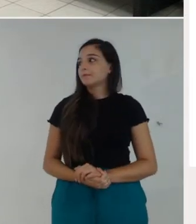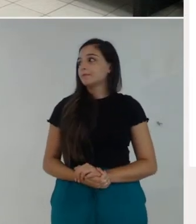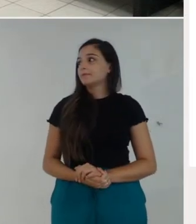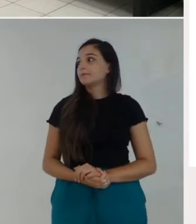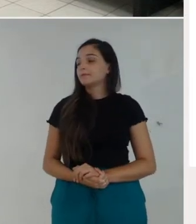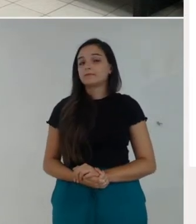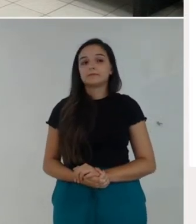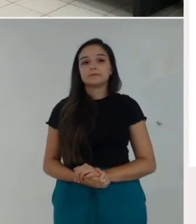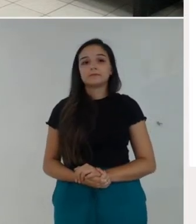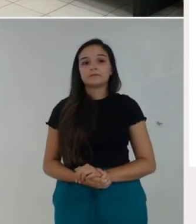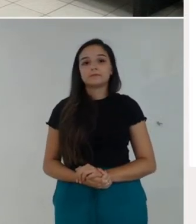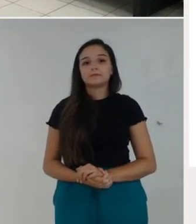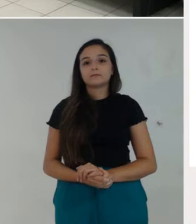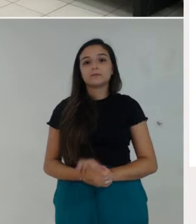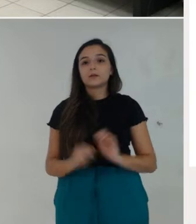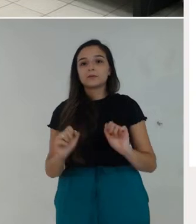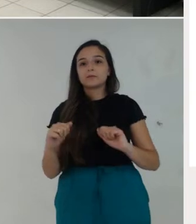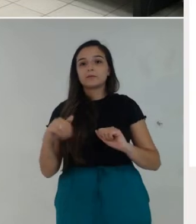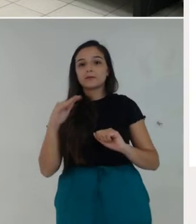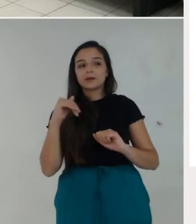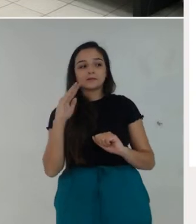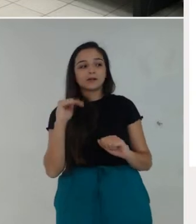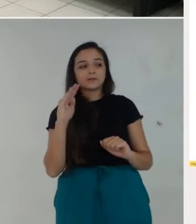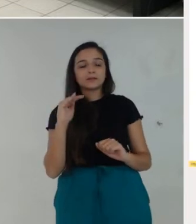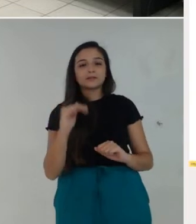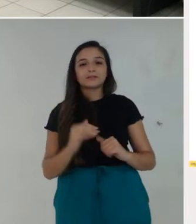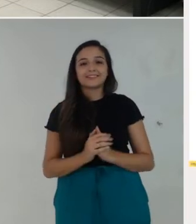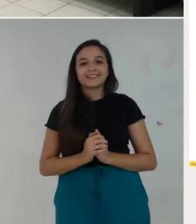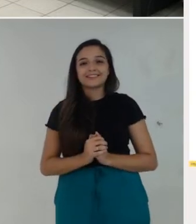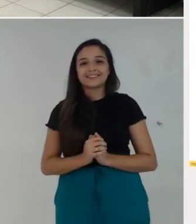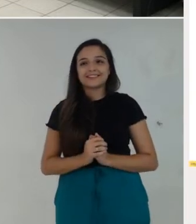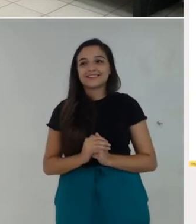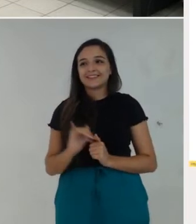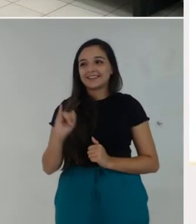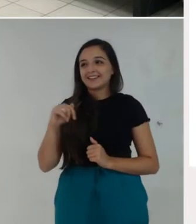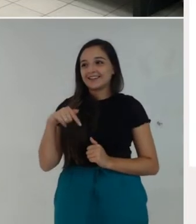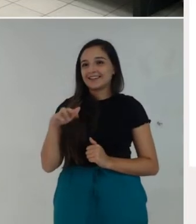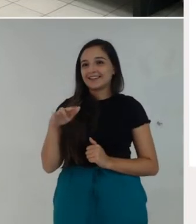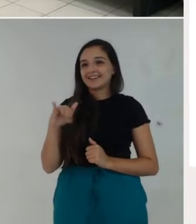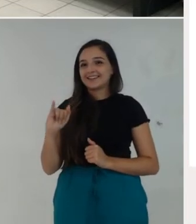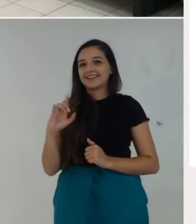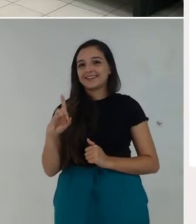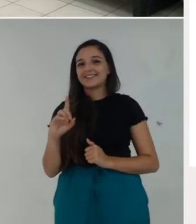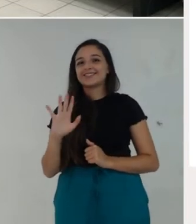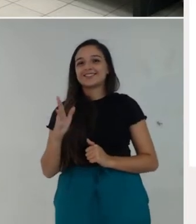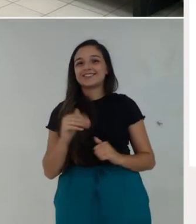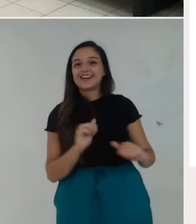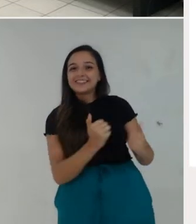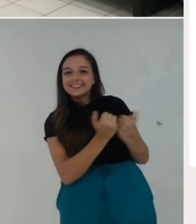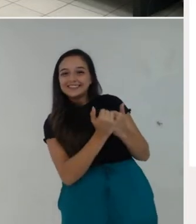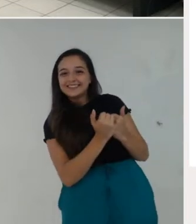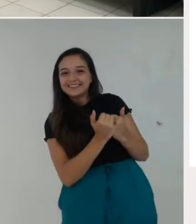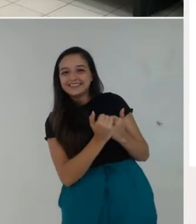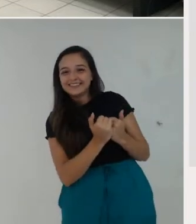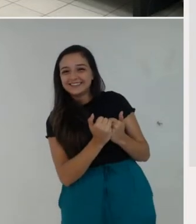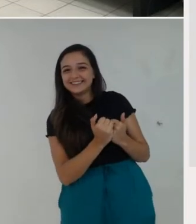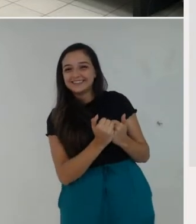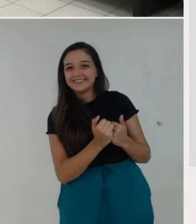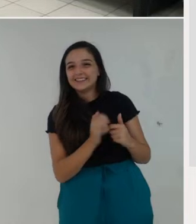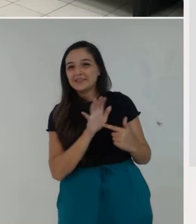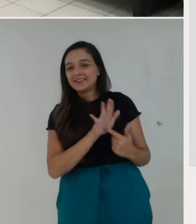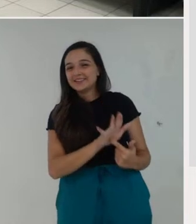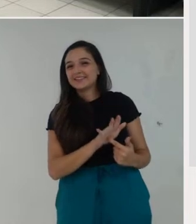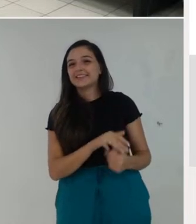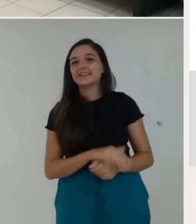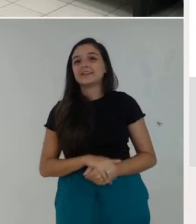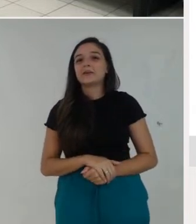Consegui. É, ainda mais, mais. A Ingrid, que conhece bem a revista, ela já tem que ir